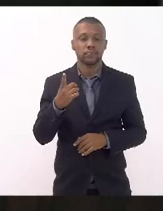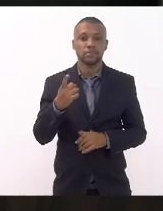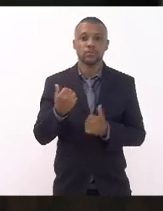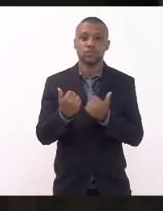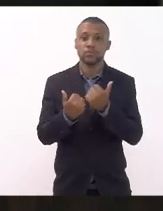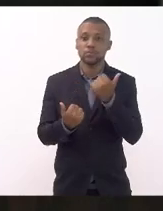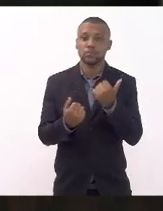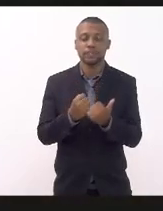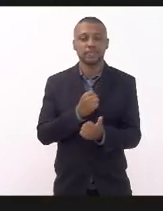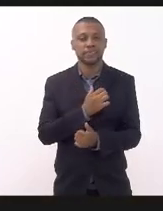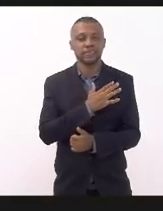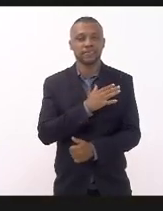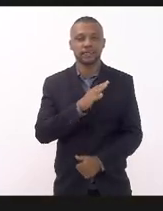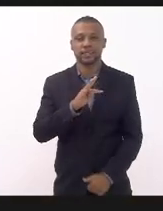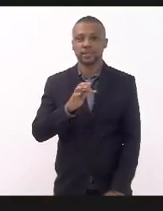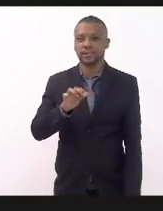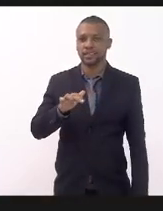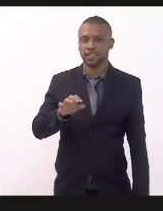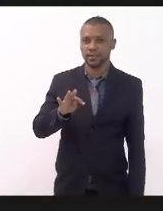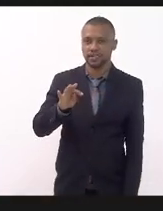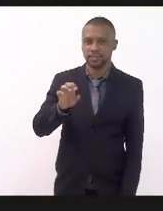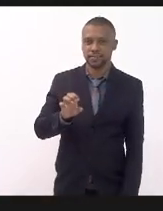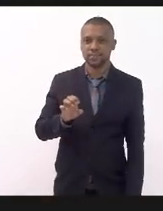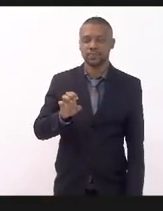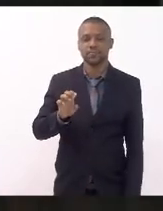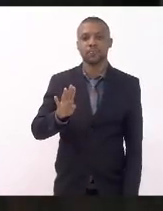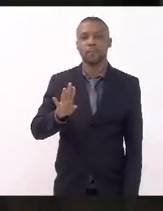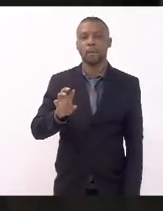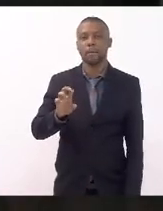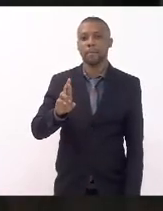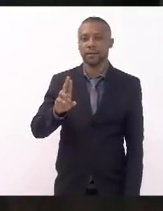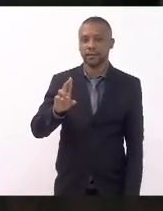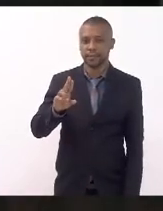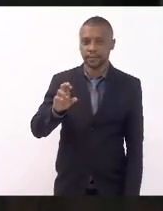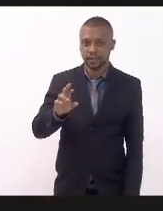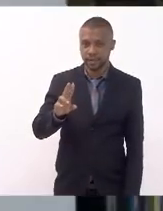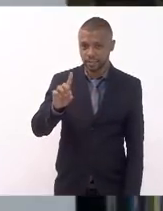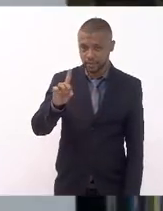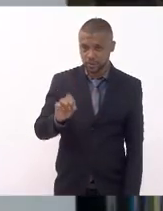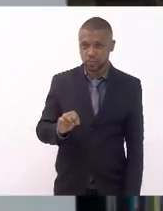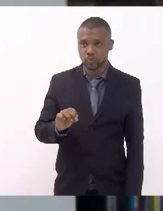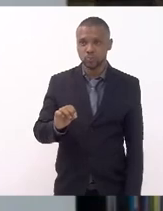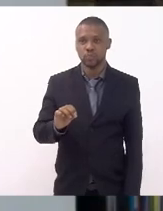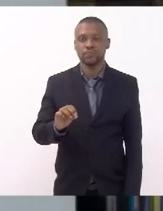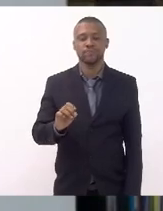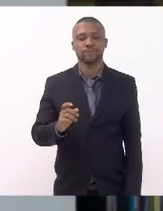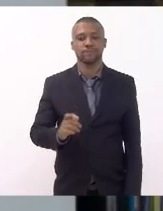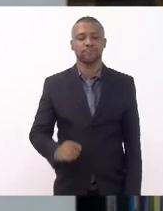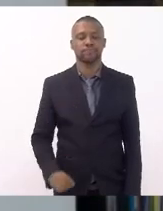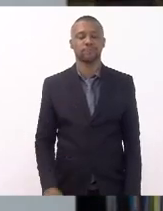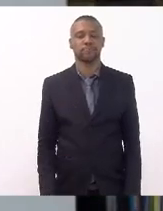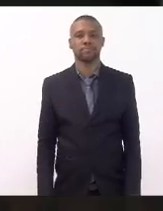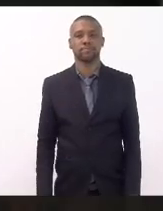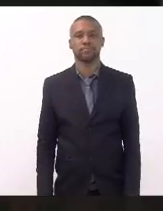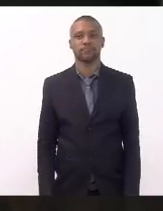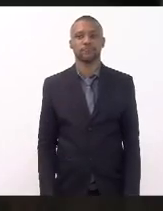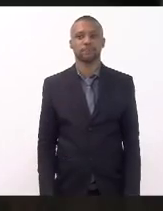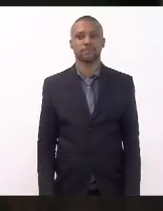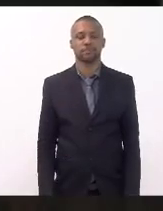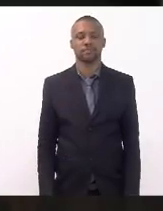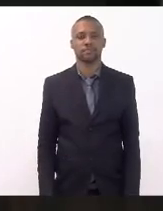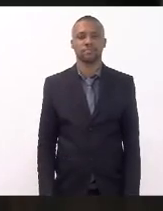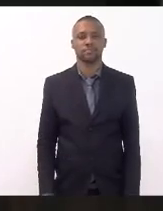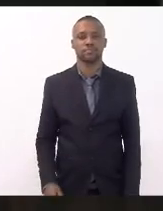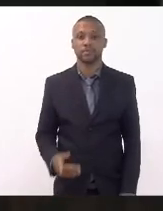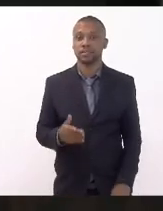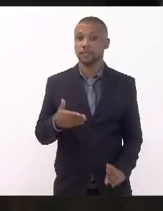Dormiu? Presidente. Subtenente, Bernardo. Ela está na linha, presidente. Designa relator especial